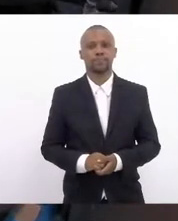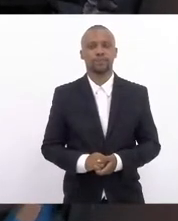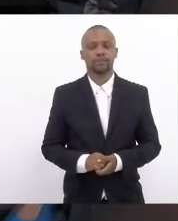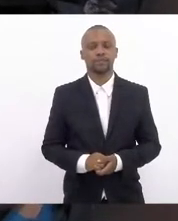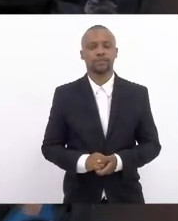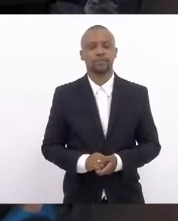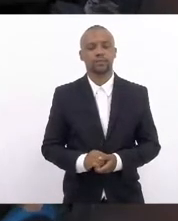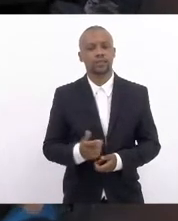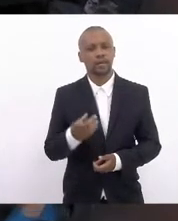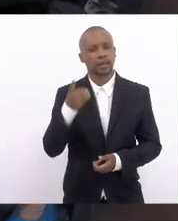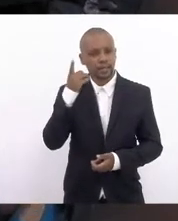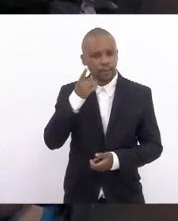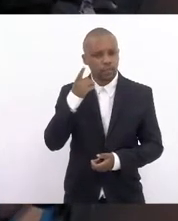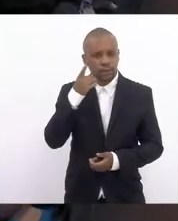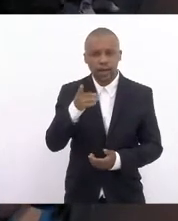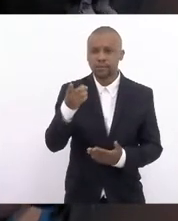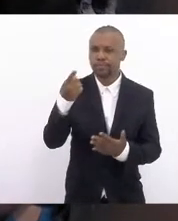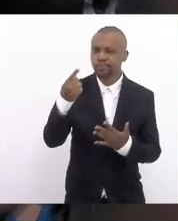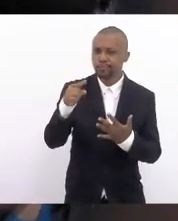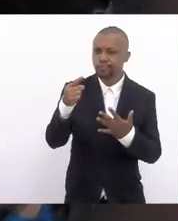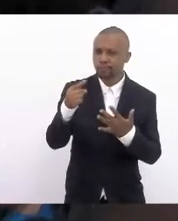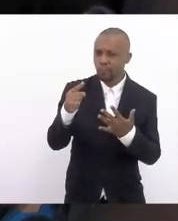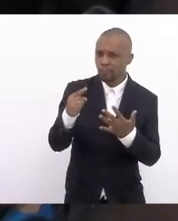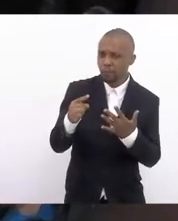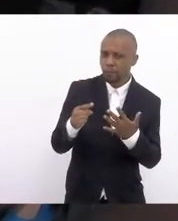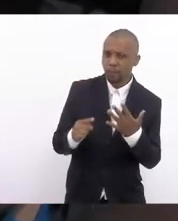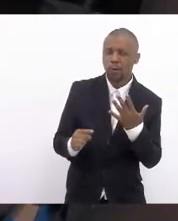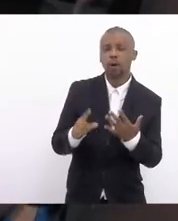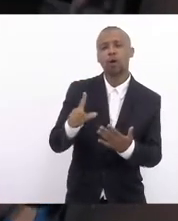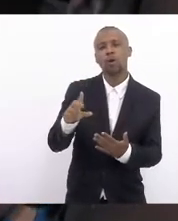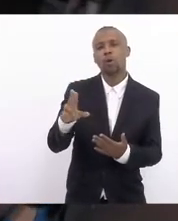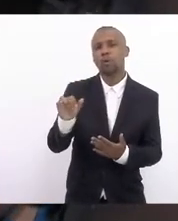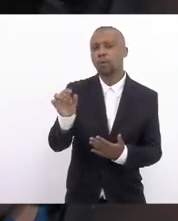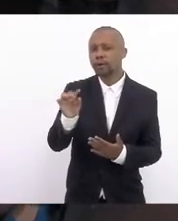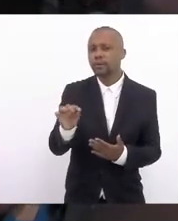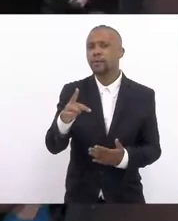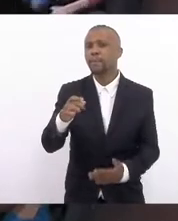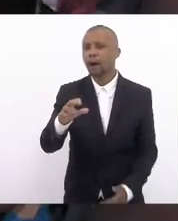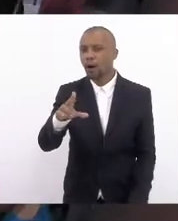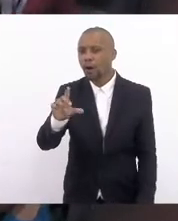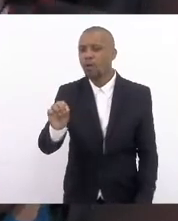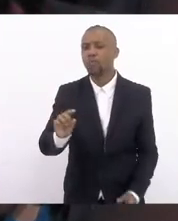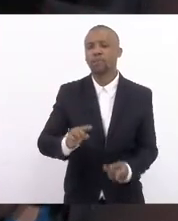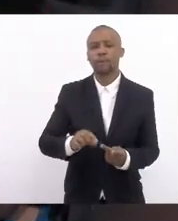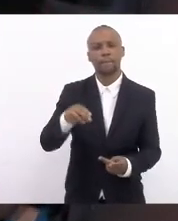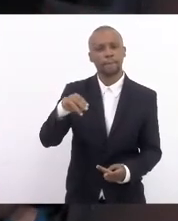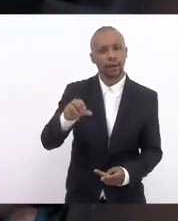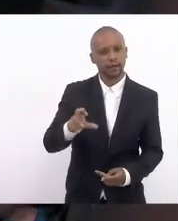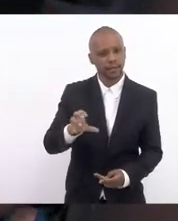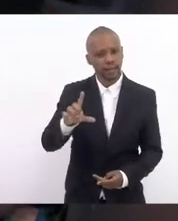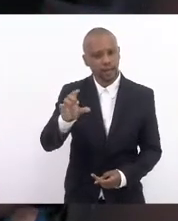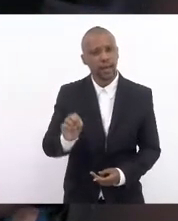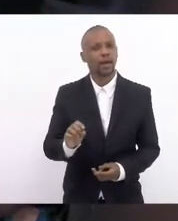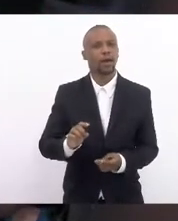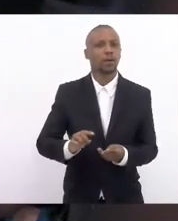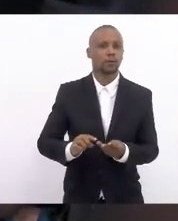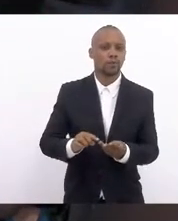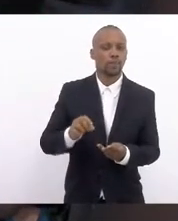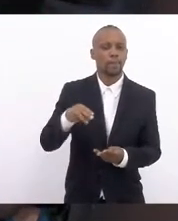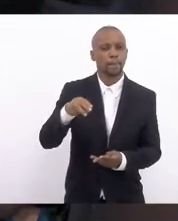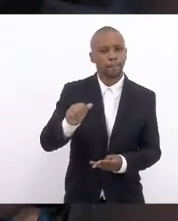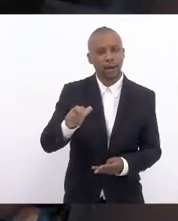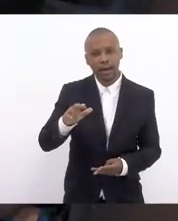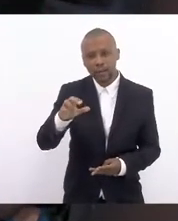Jorge Felipe Neto, deputada Lucinha, deputado Luiz Paulo, deputado Marcelo Cabeleireiro, deputado Marcelo Dino, deputado